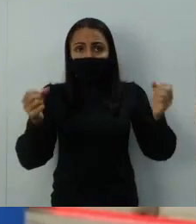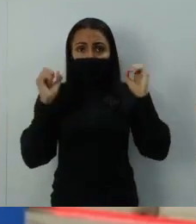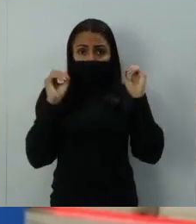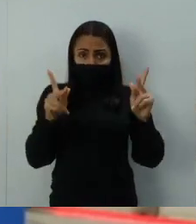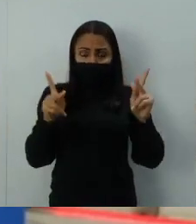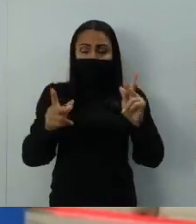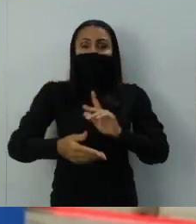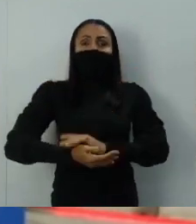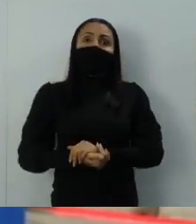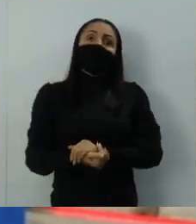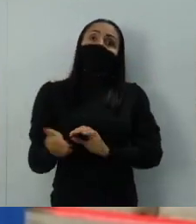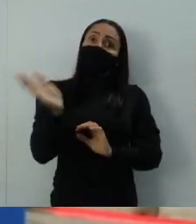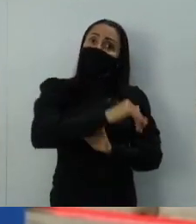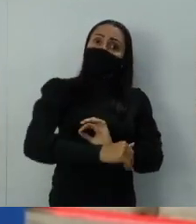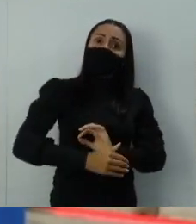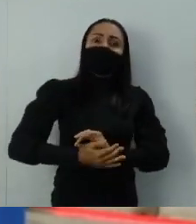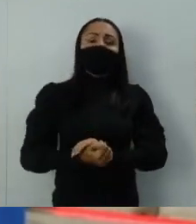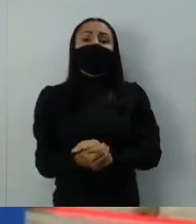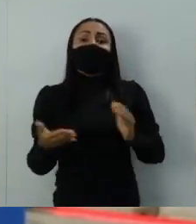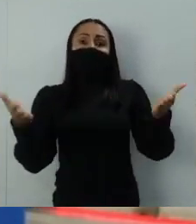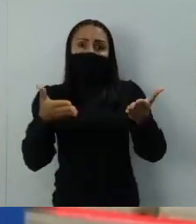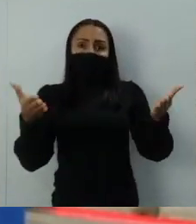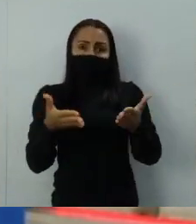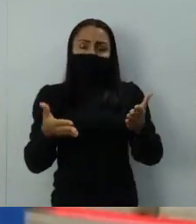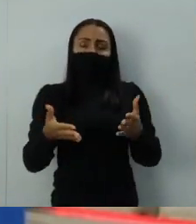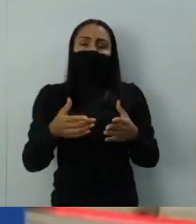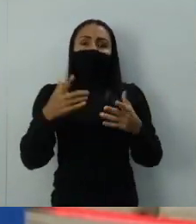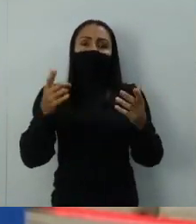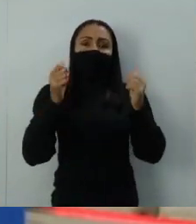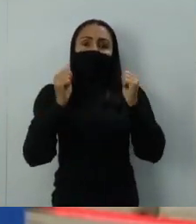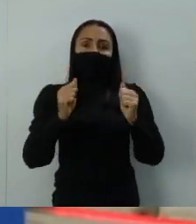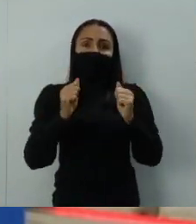Hoje nós estamos aqui para poder quebrar